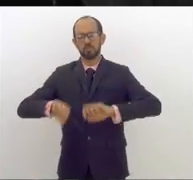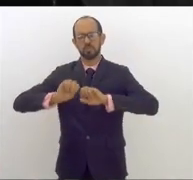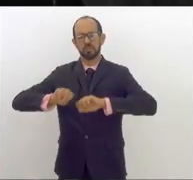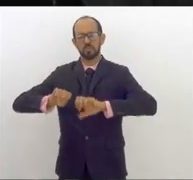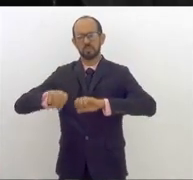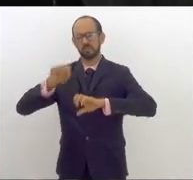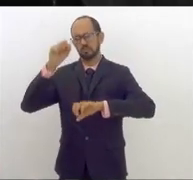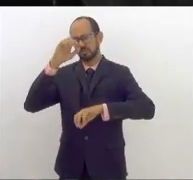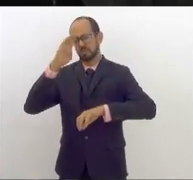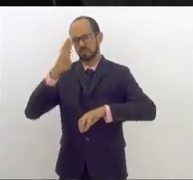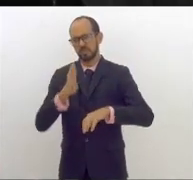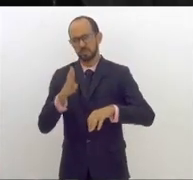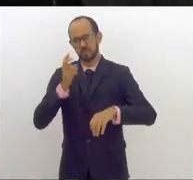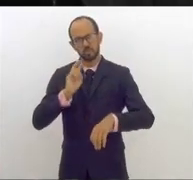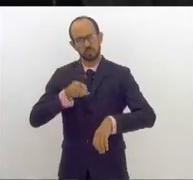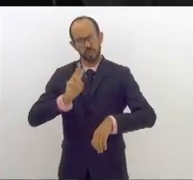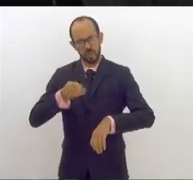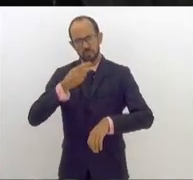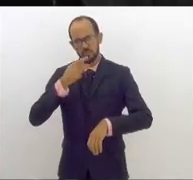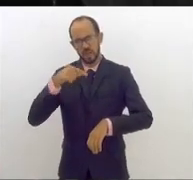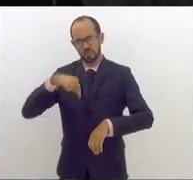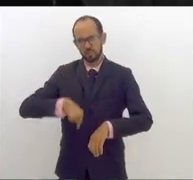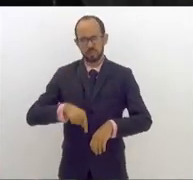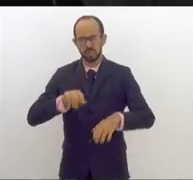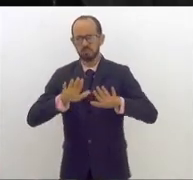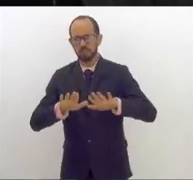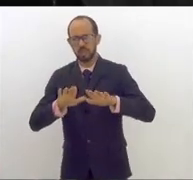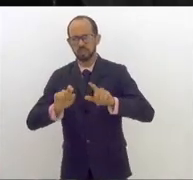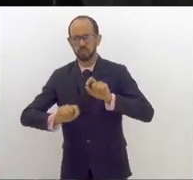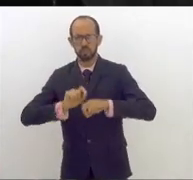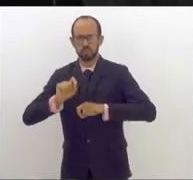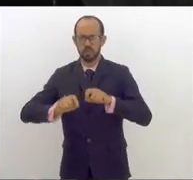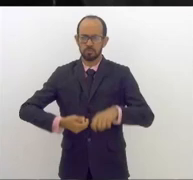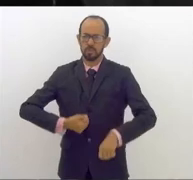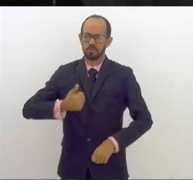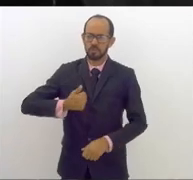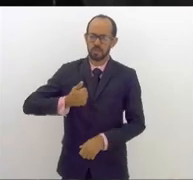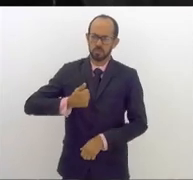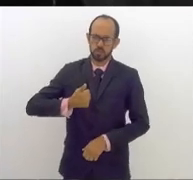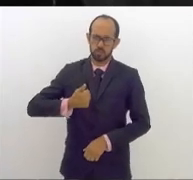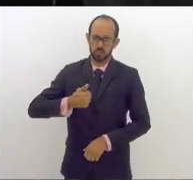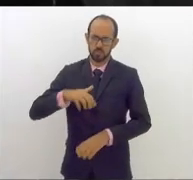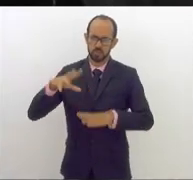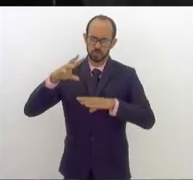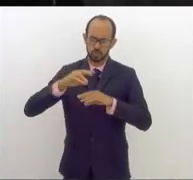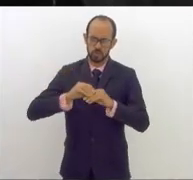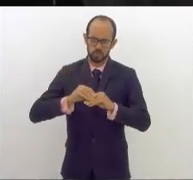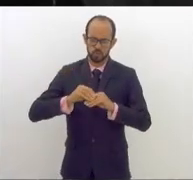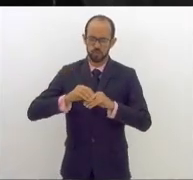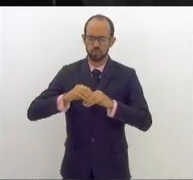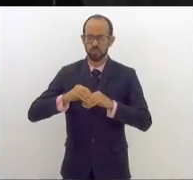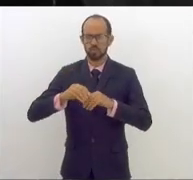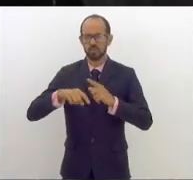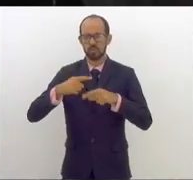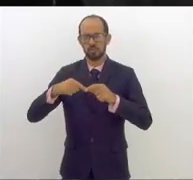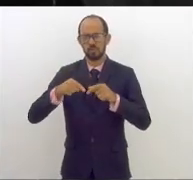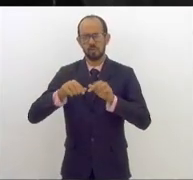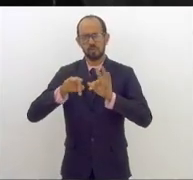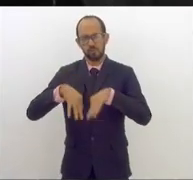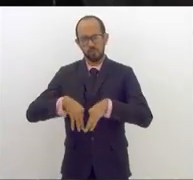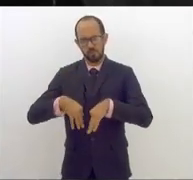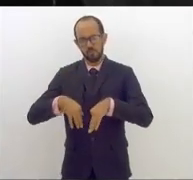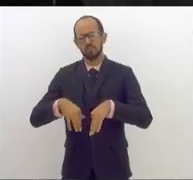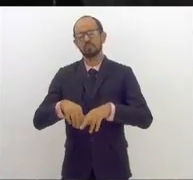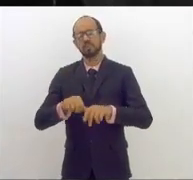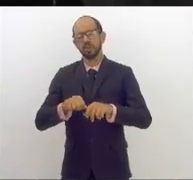eu tenho falado sobre isso aqui o tempo todo mas é primeiramente ele é que faria o resumo na experiência final detalharei e primeiramente